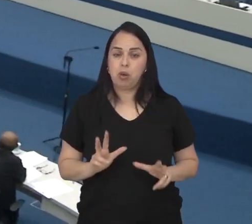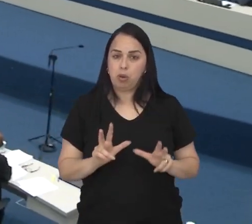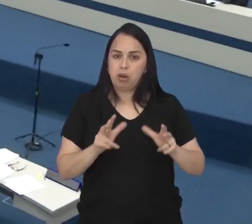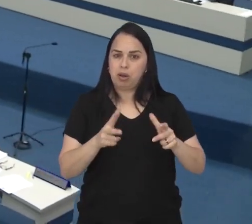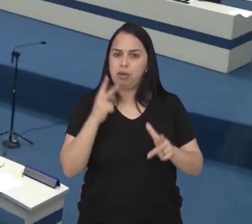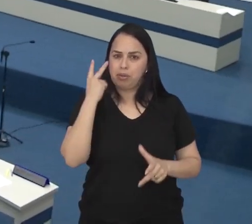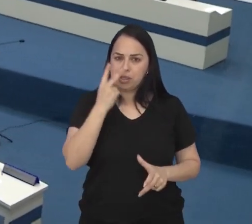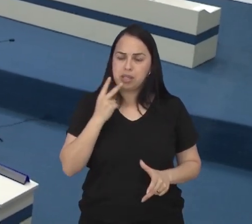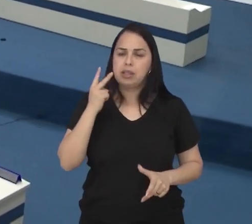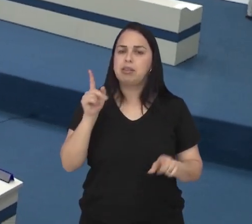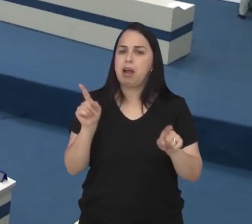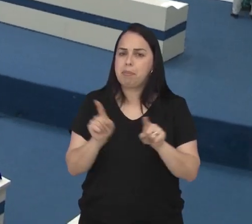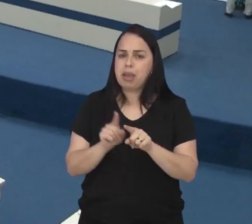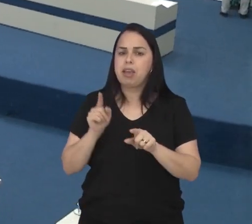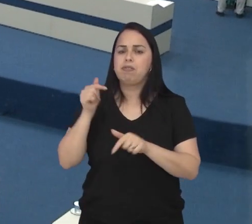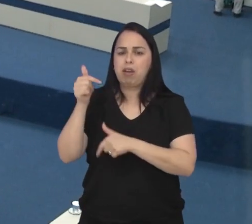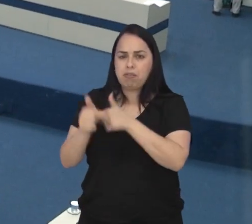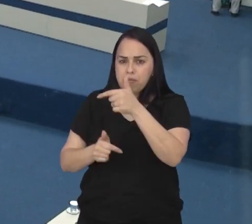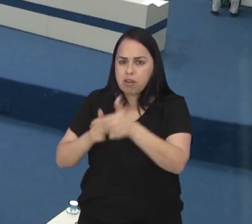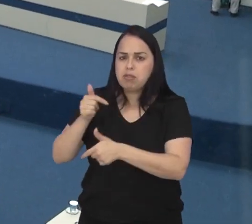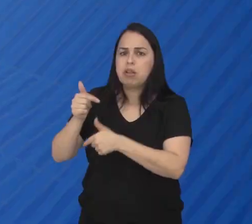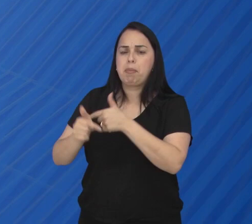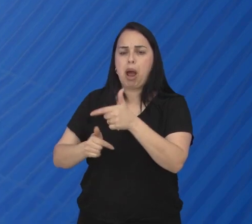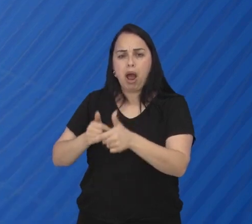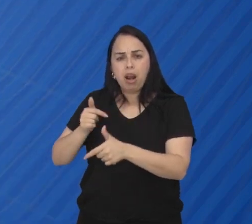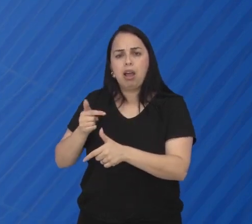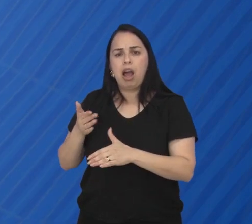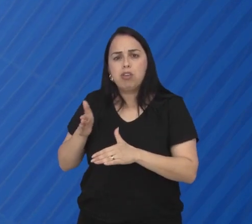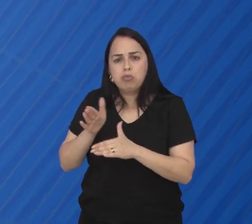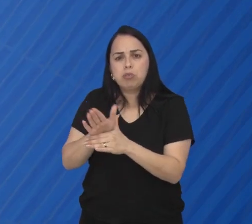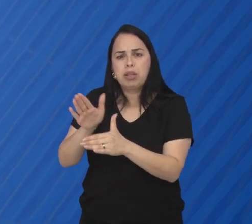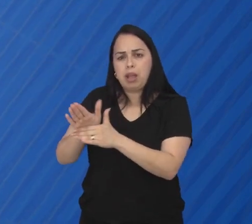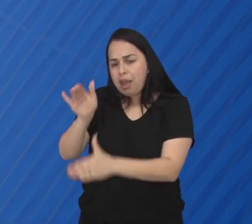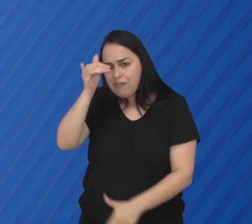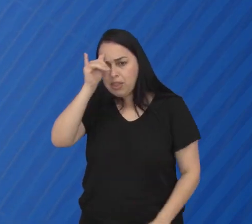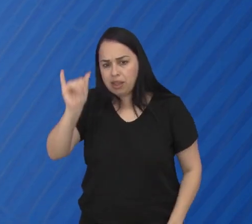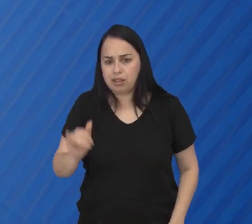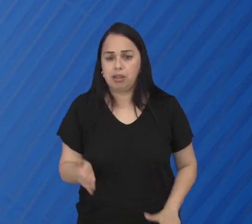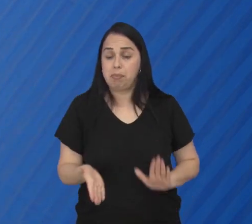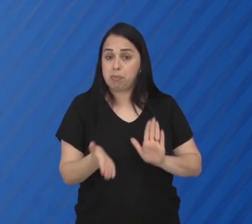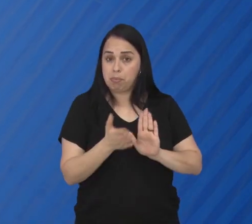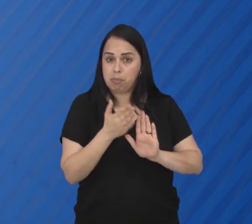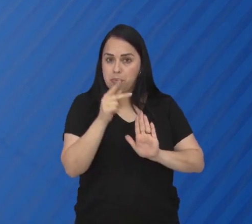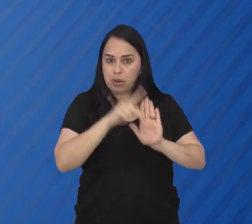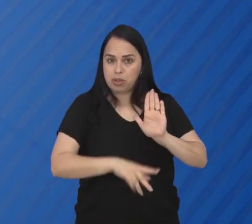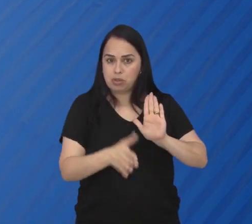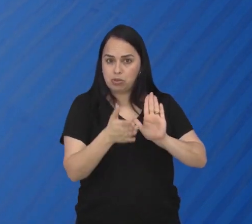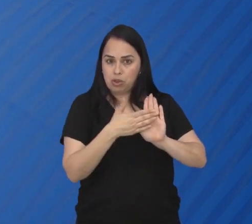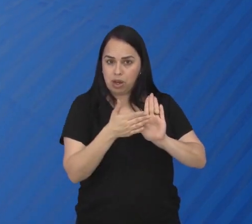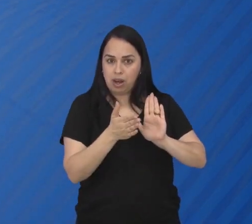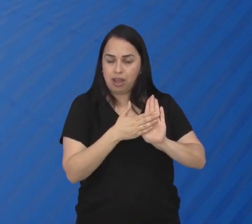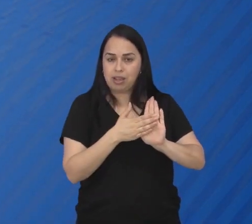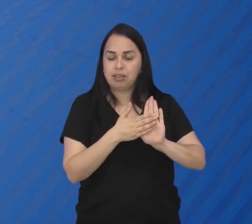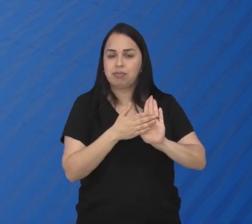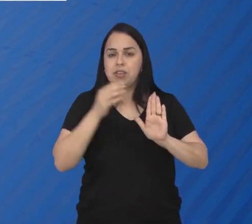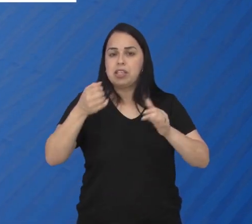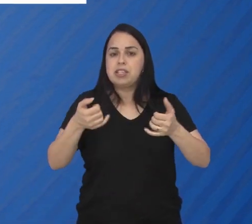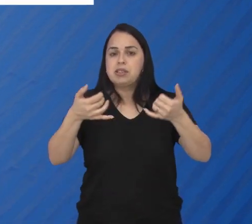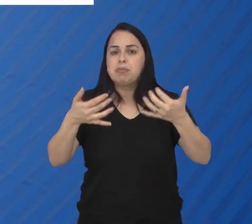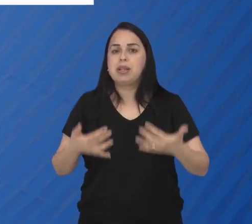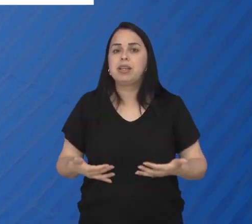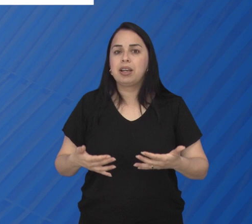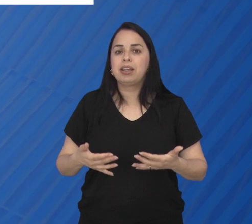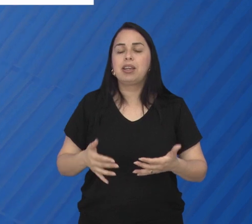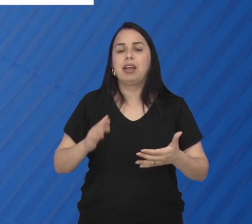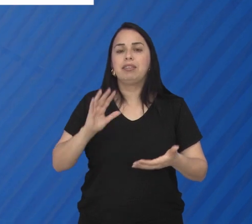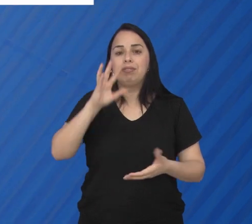Municipal também trabalha com foco na prevenção. Um projeto de lei, aprovado na Câmara, propõe a criação de uma Brigada